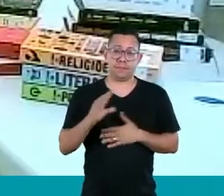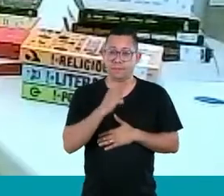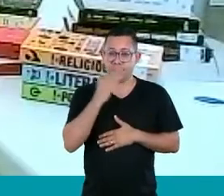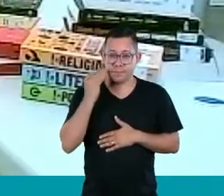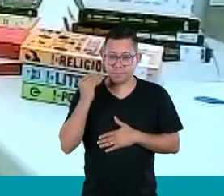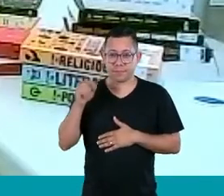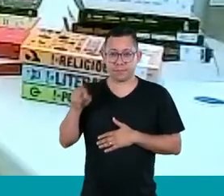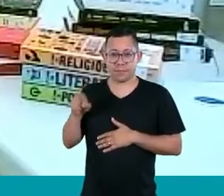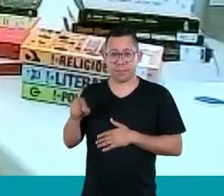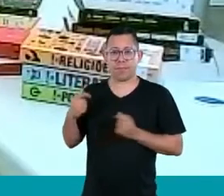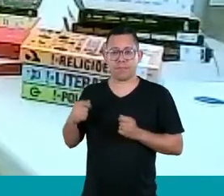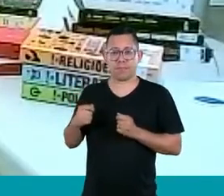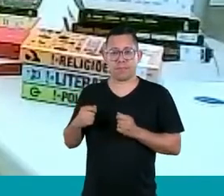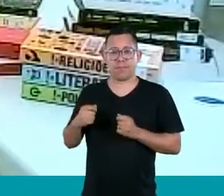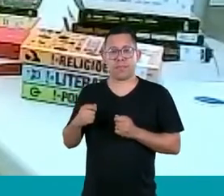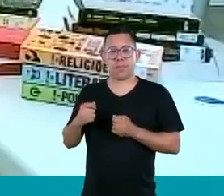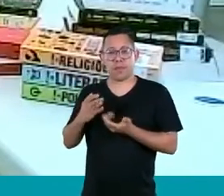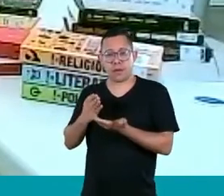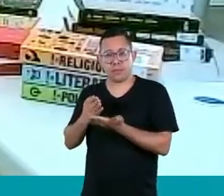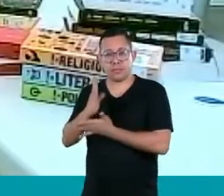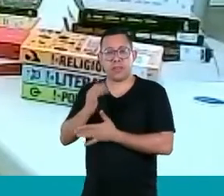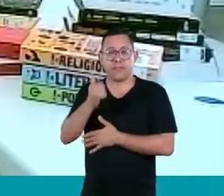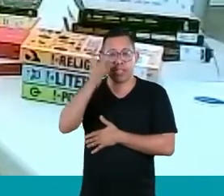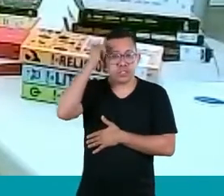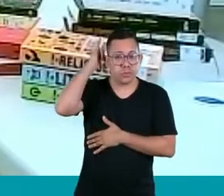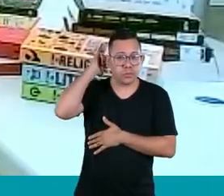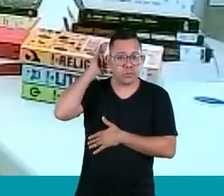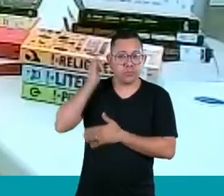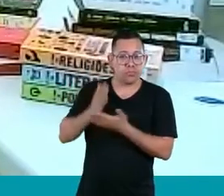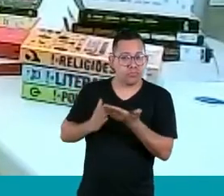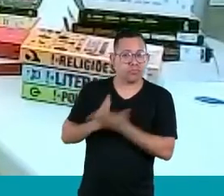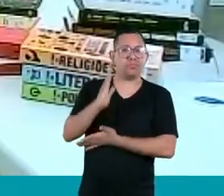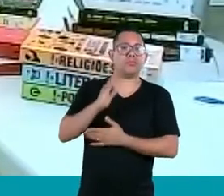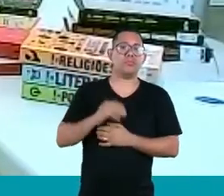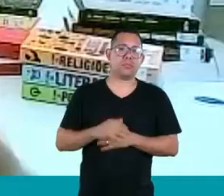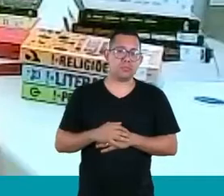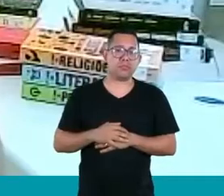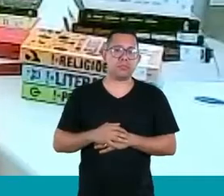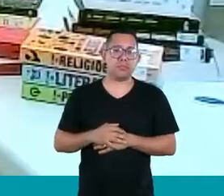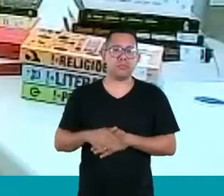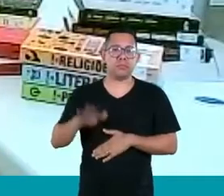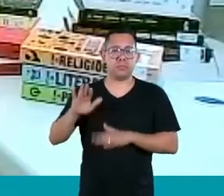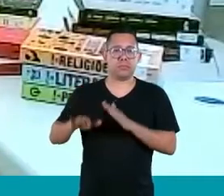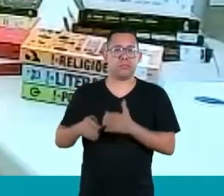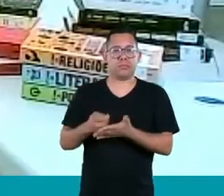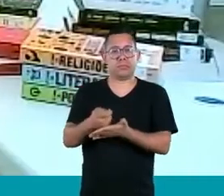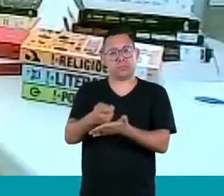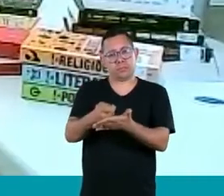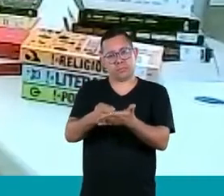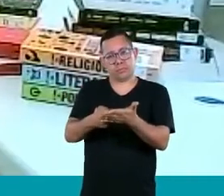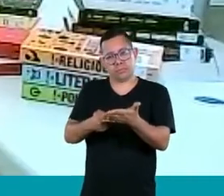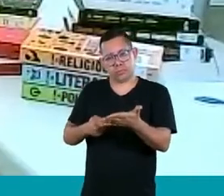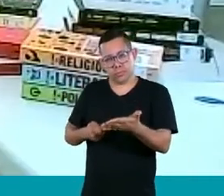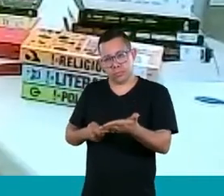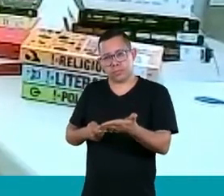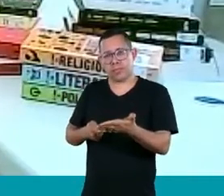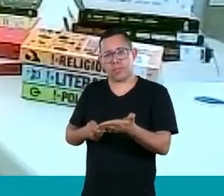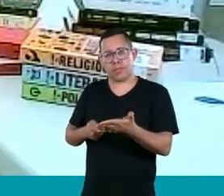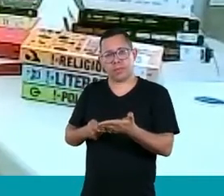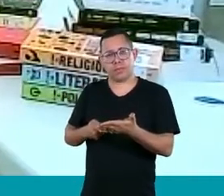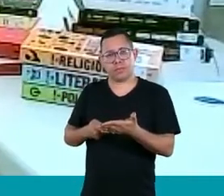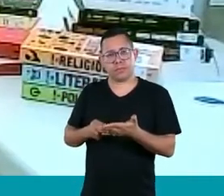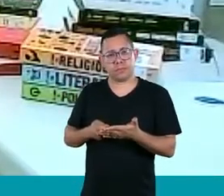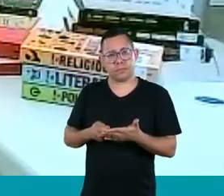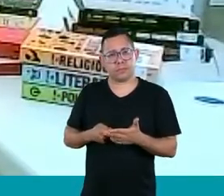preciso enfrentar o vestibular. E muitas vezes o vestibular exige uma redação. É aqui o ponto central da